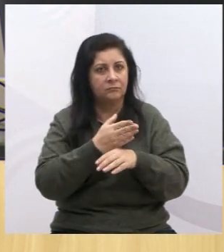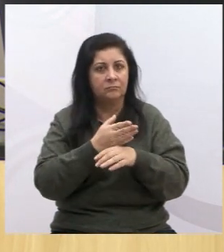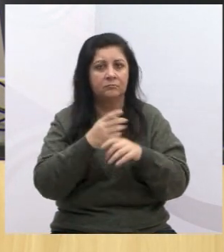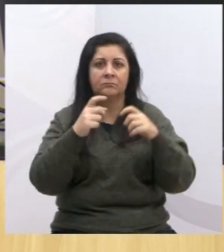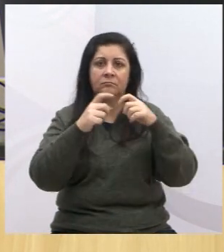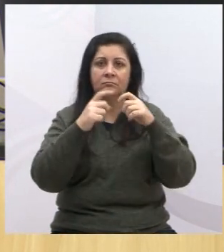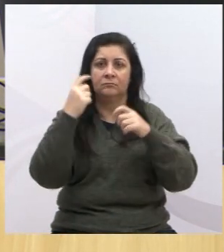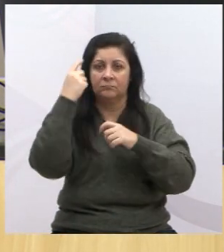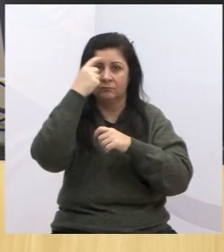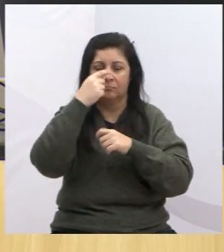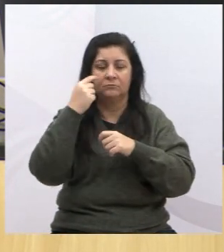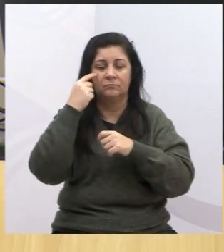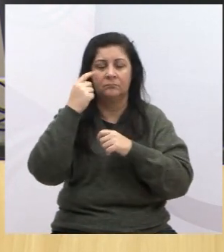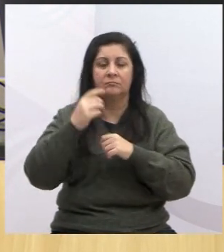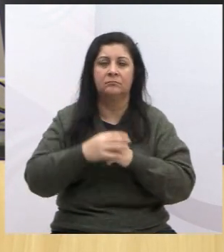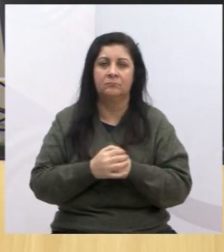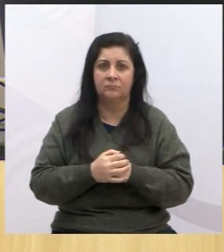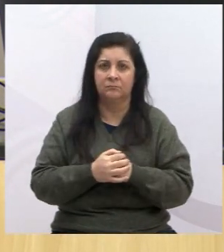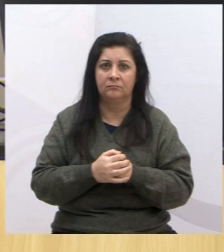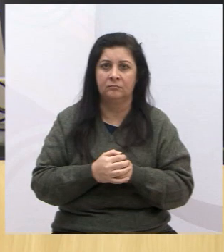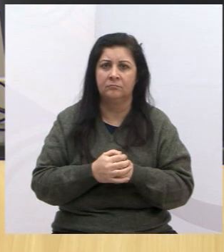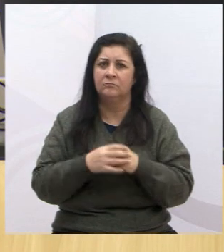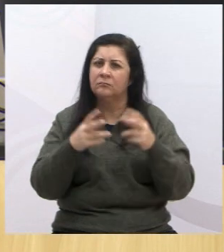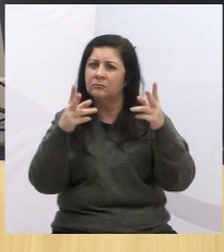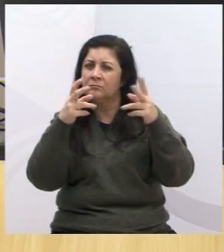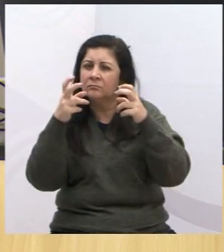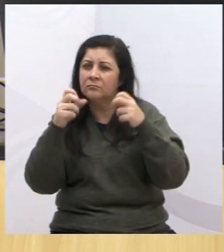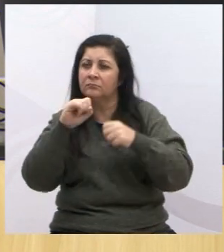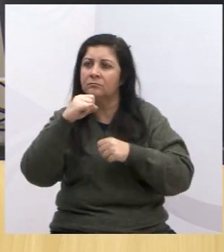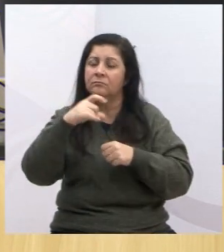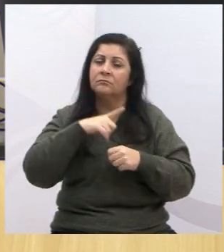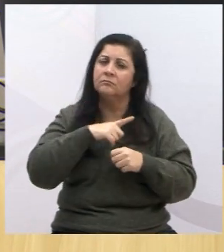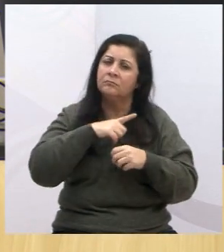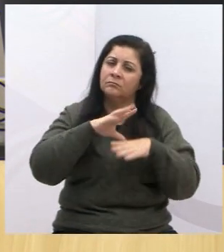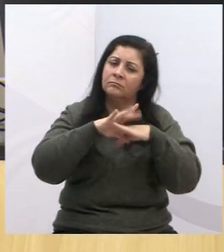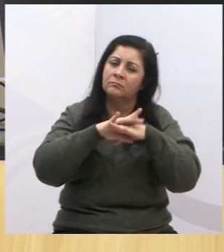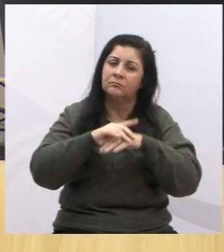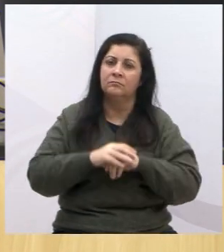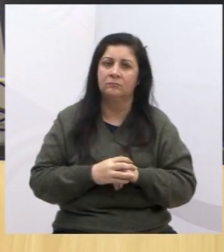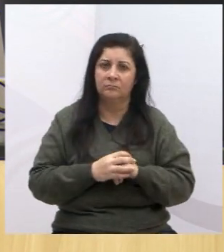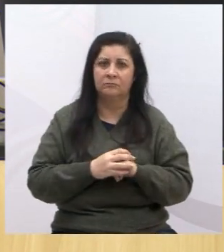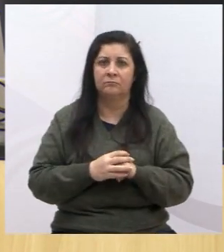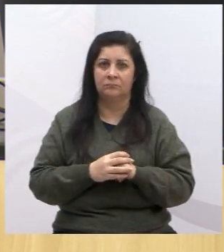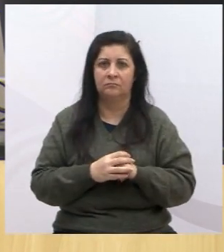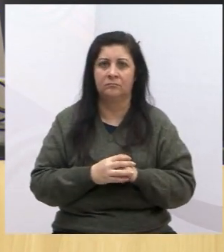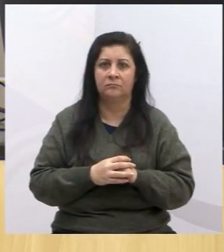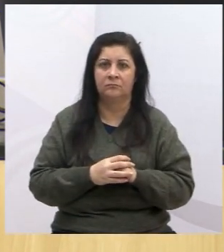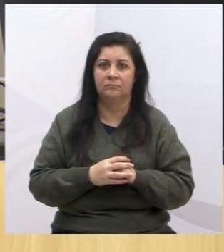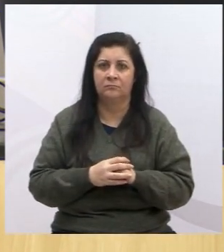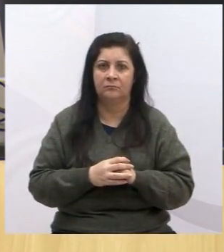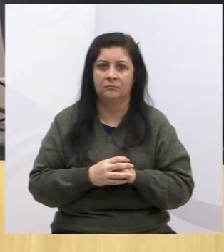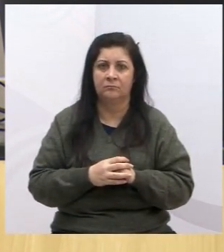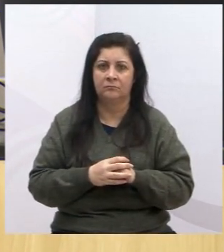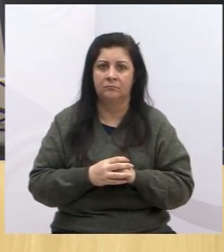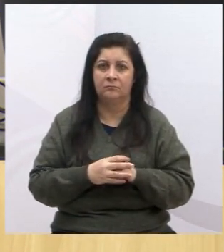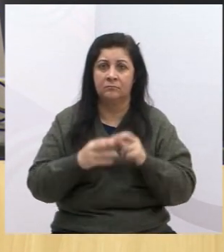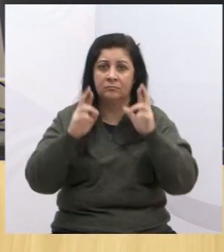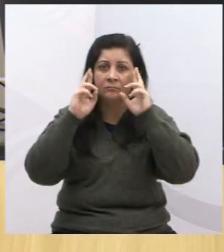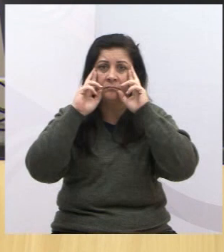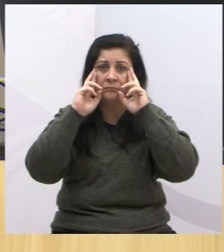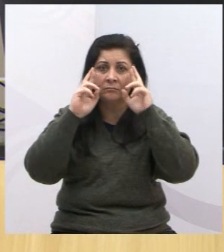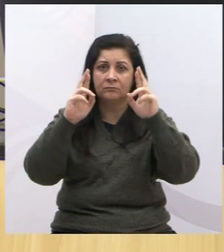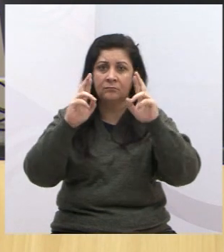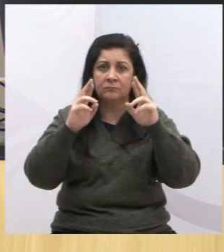periódicos, com a finalidade de detectar sinais prematuros dessa doença. Feito esse registro,